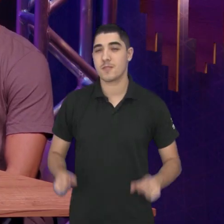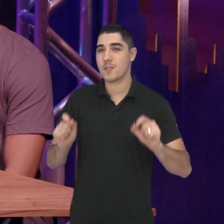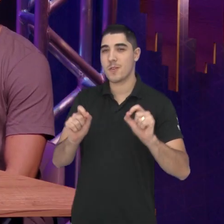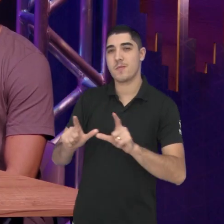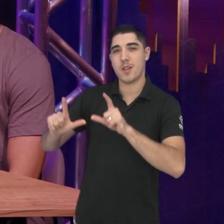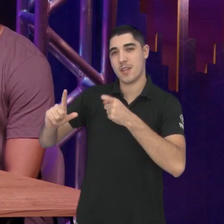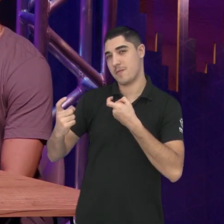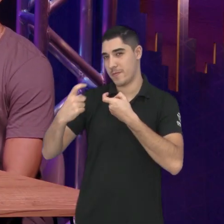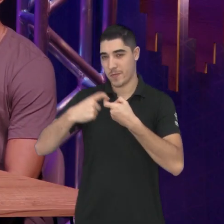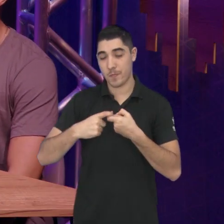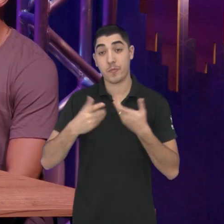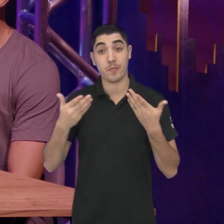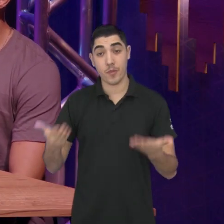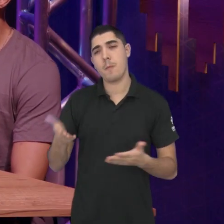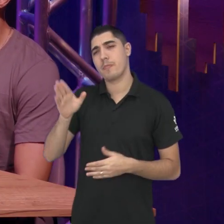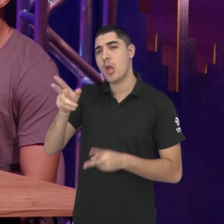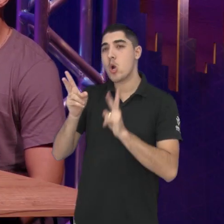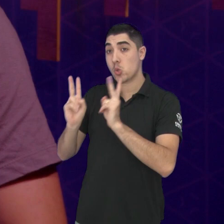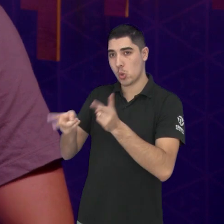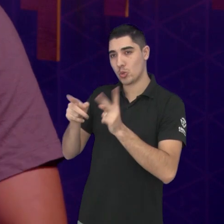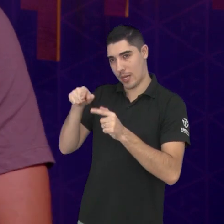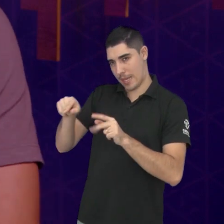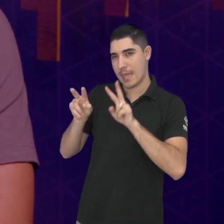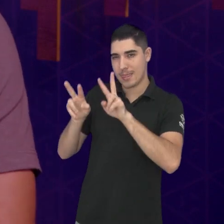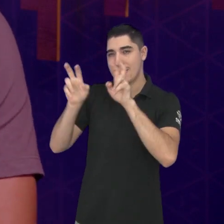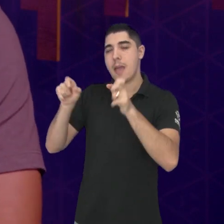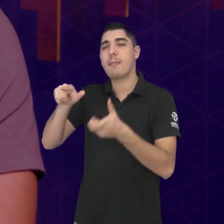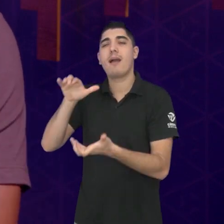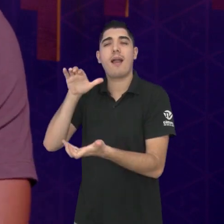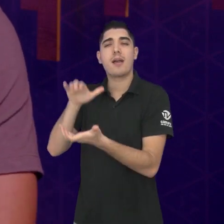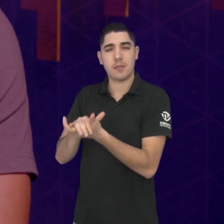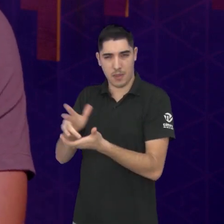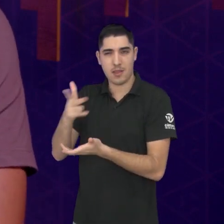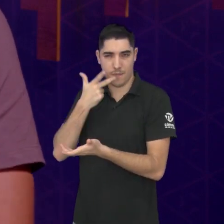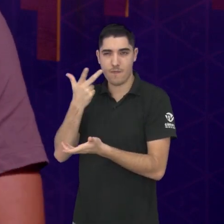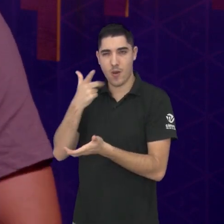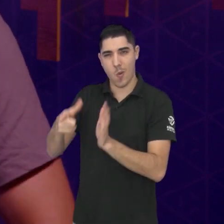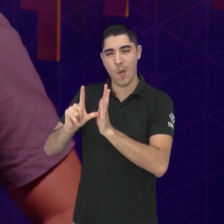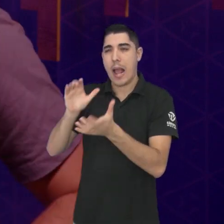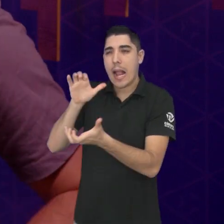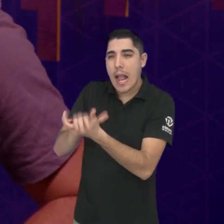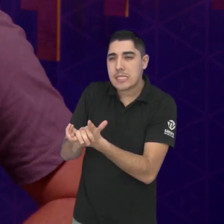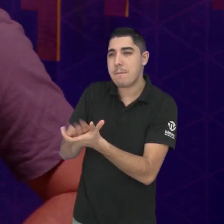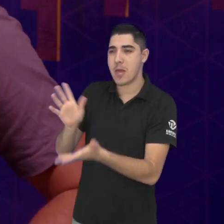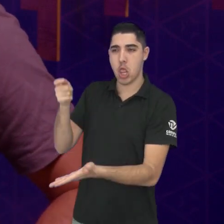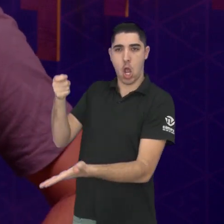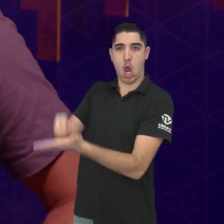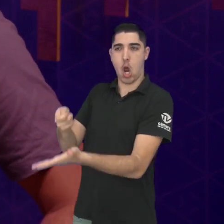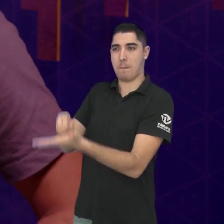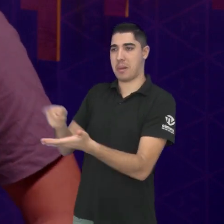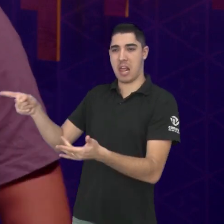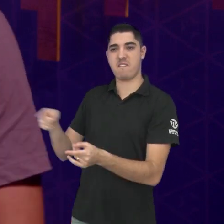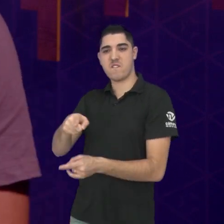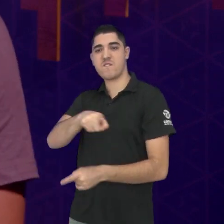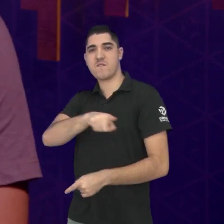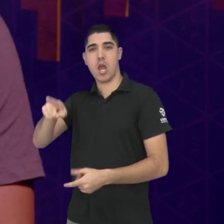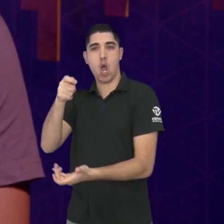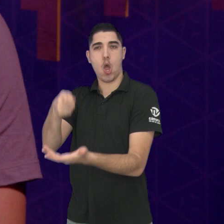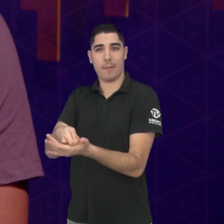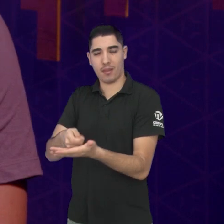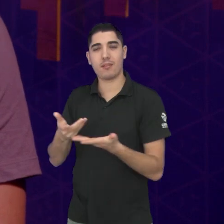Estamos de volta e vi que ainda nesse tema sobre casamentos arranjados e